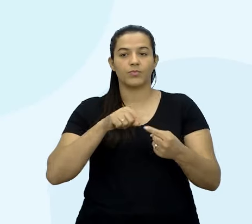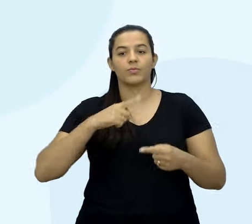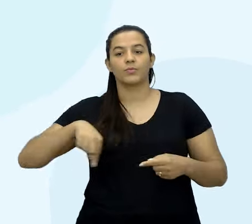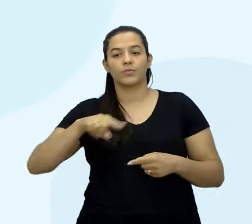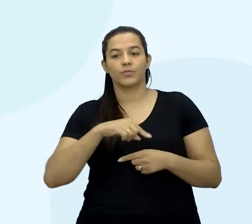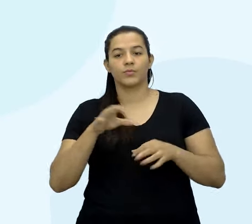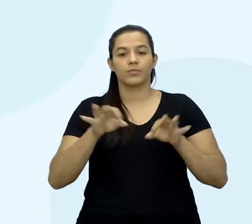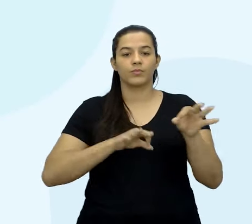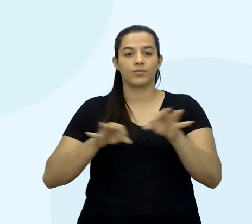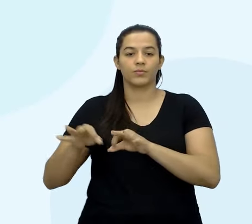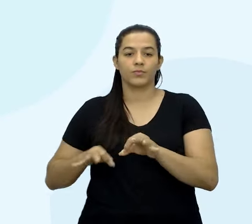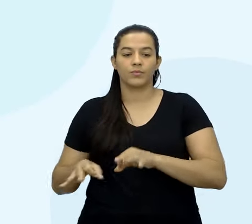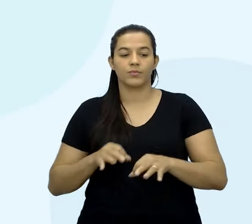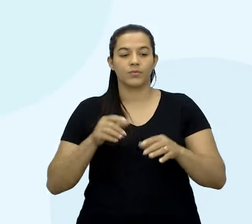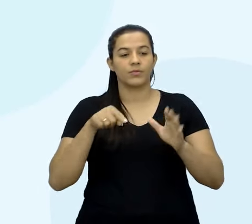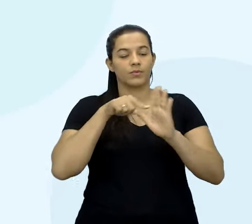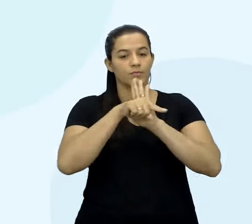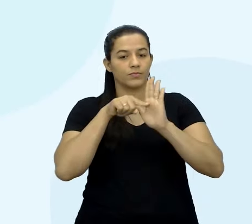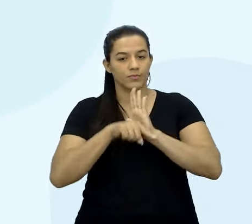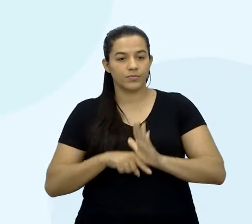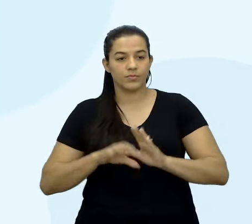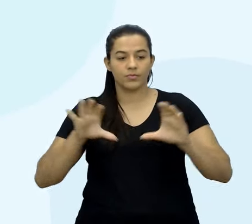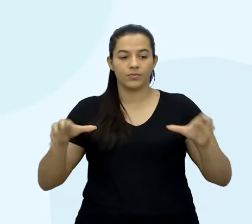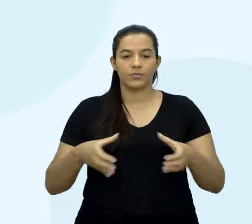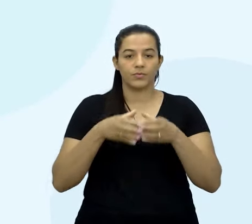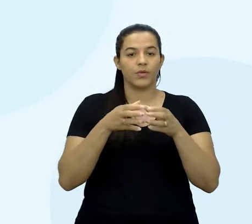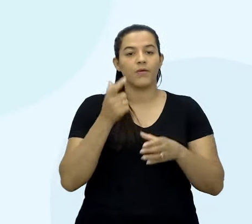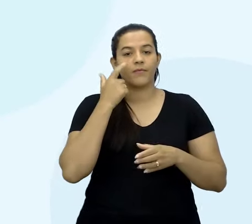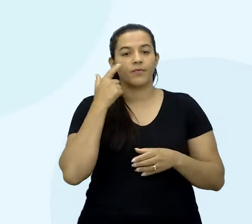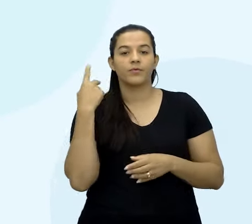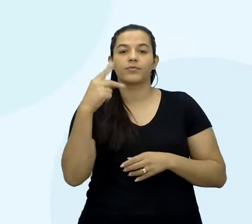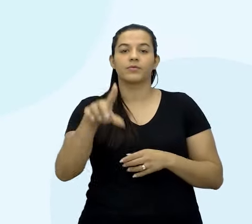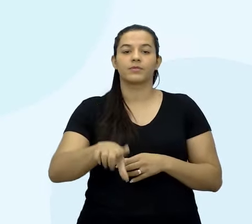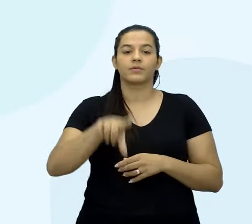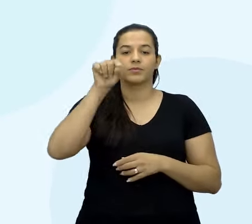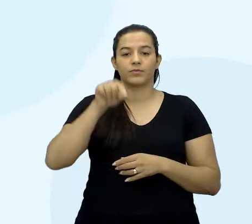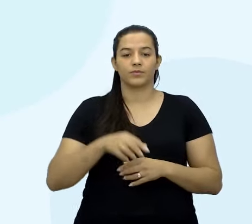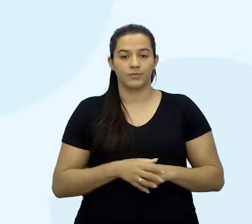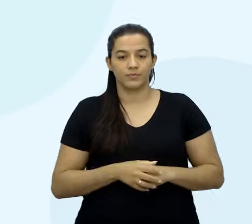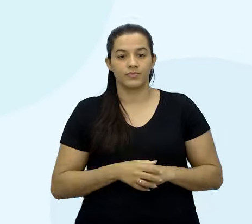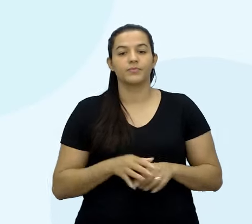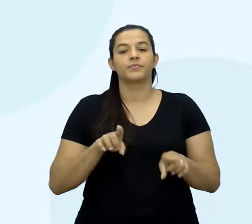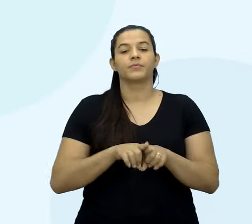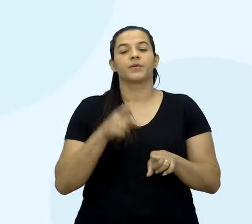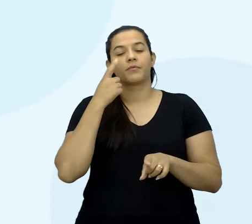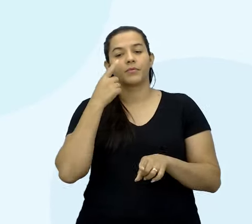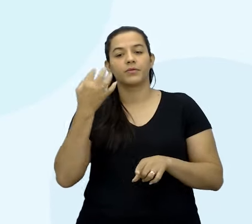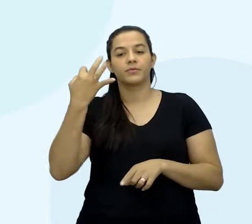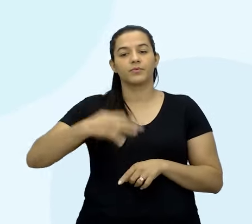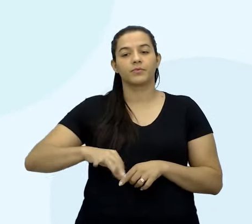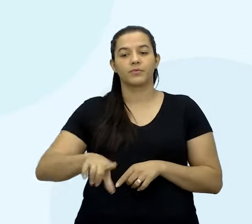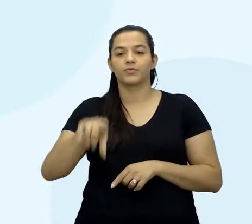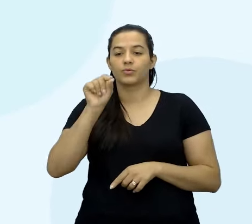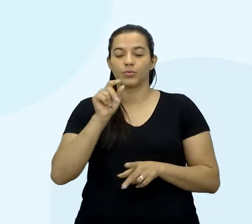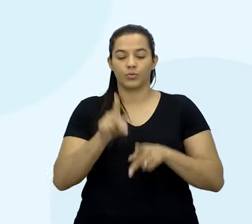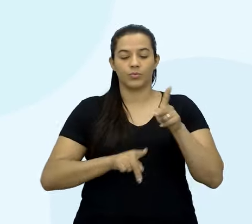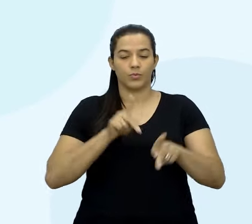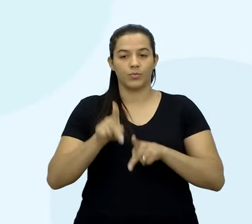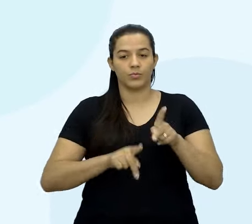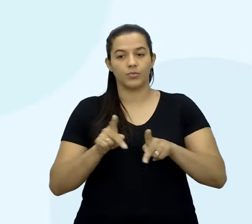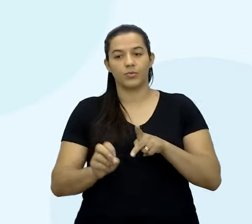estatística. Então, vai lá, volta para o seu público-alvo, vê o que você escolheu. Tá bom? Verifique se a escolha foi de uma população